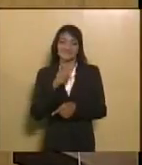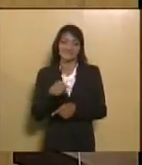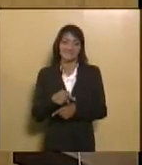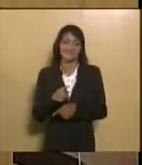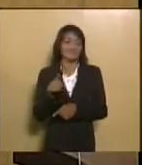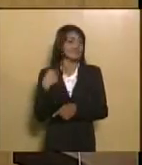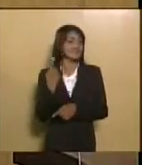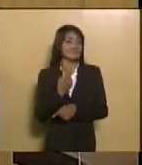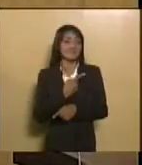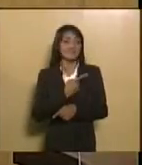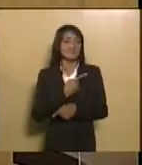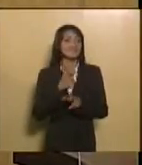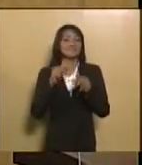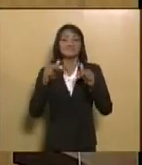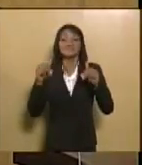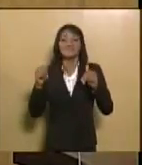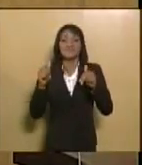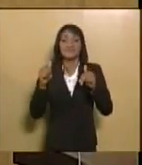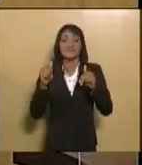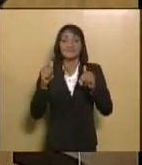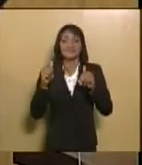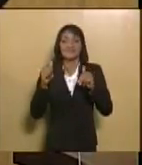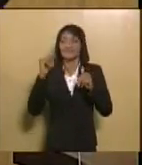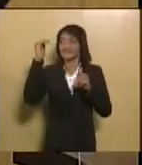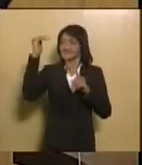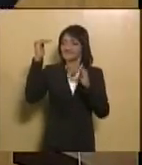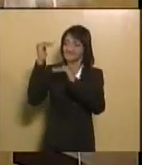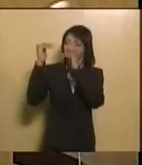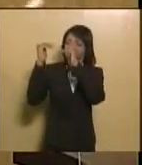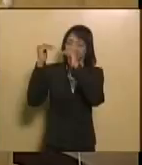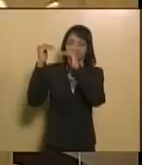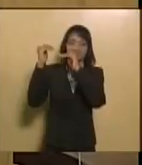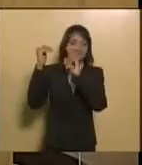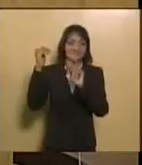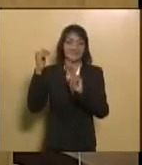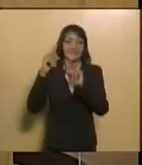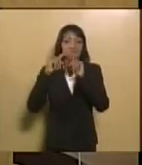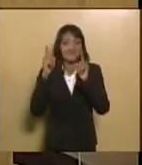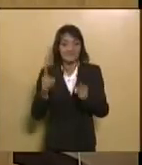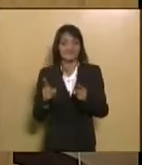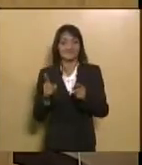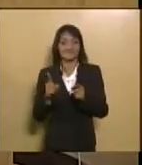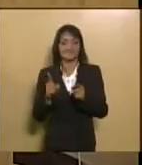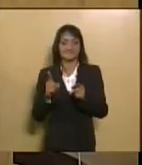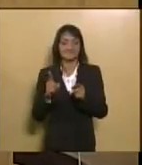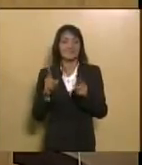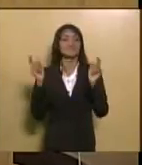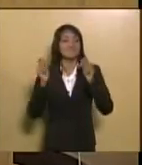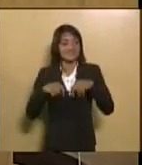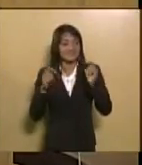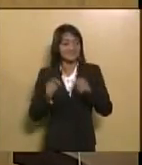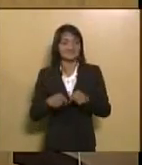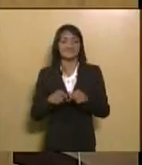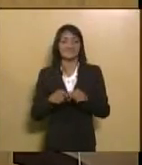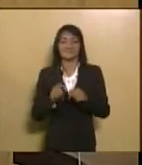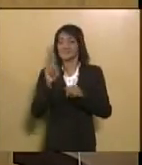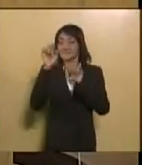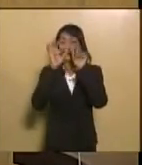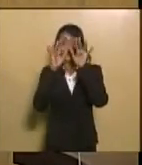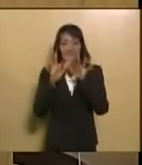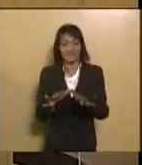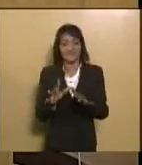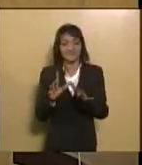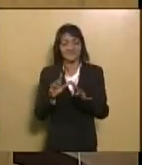poderemos atingir esta posição. Mas os atributos morais, sim, a esses nós temos acesso. E são